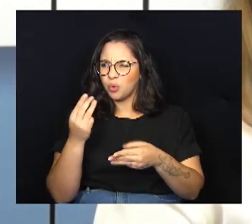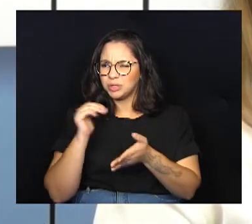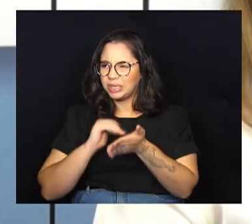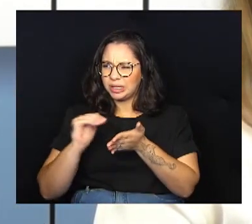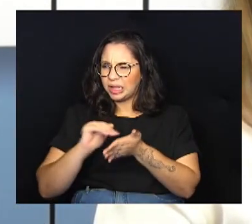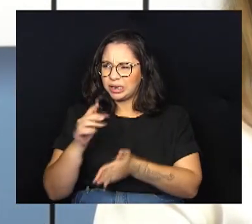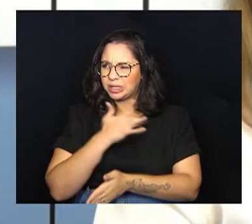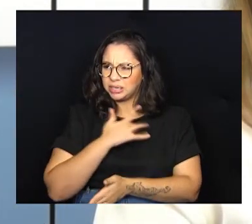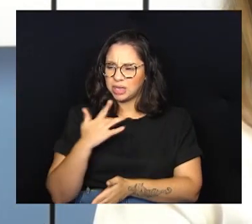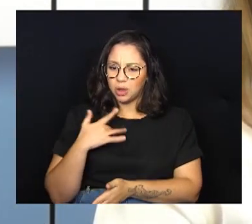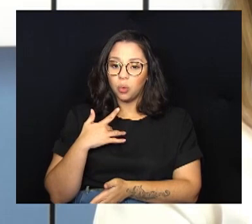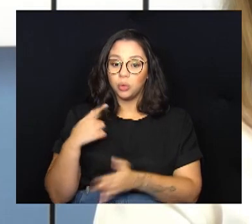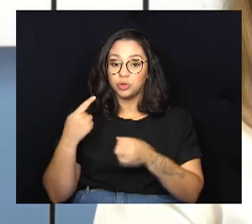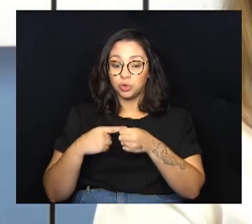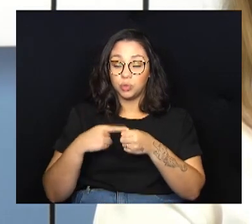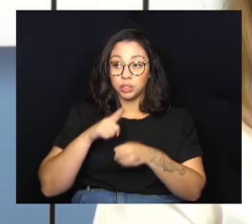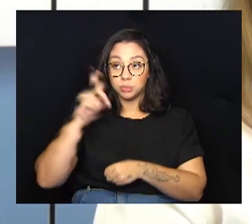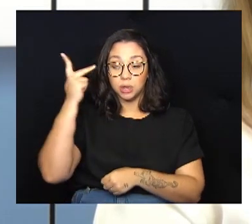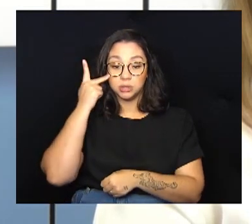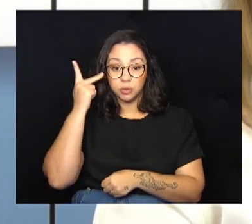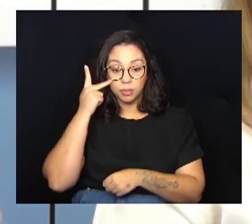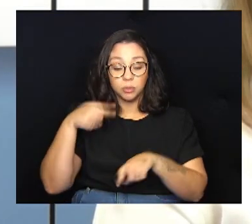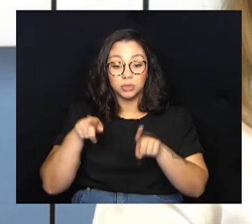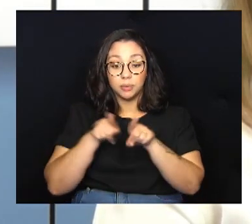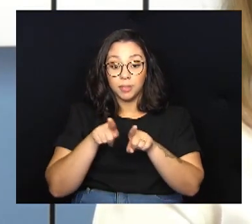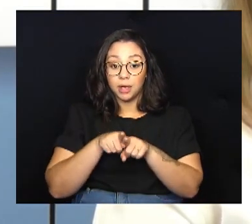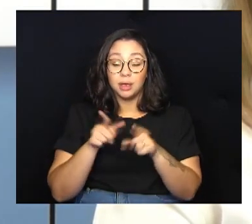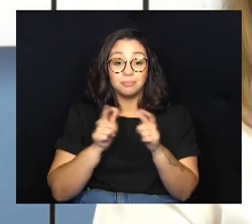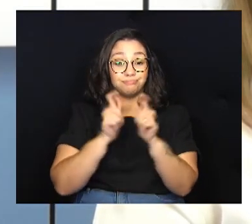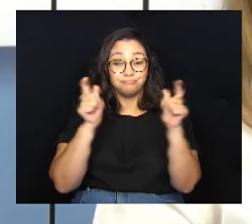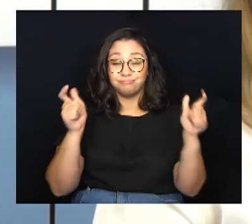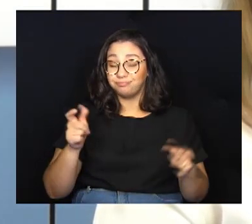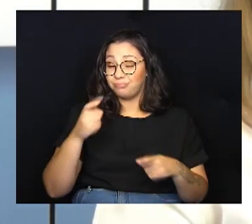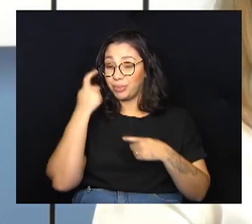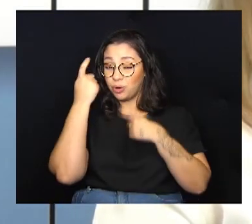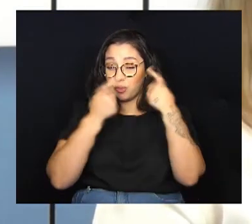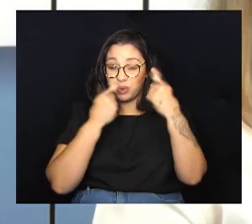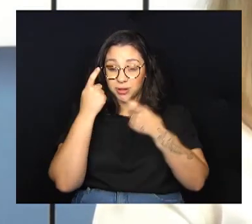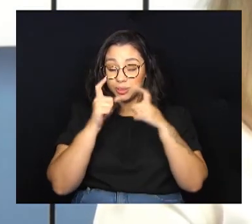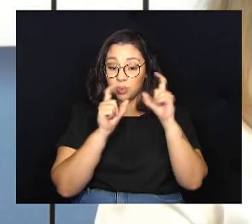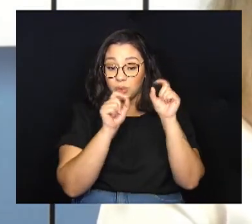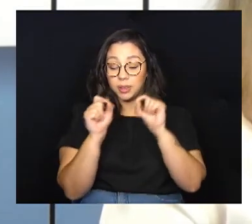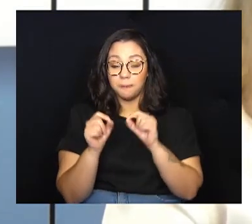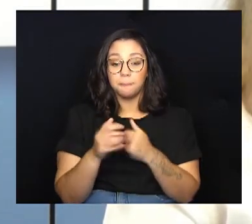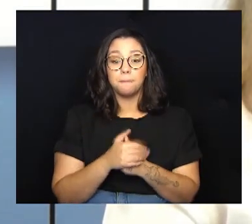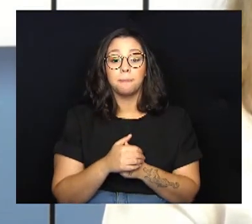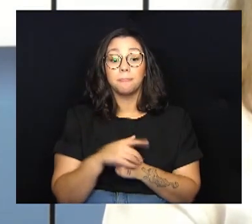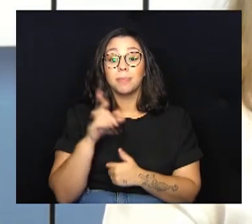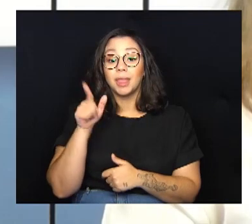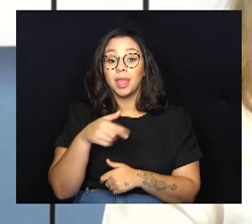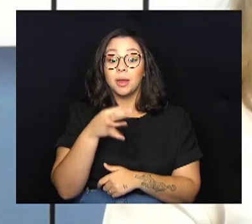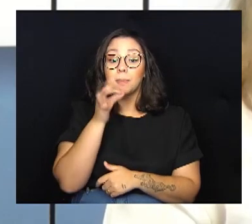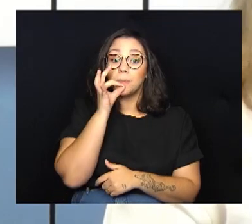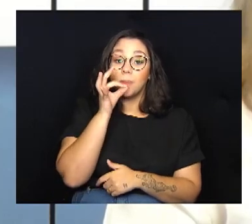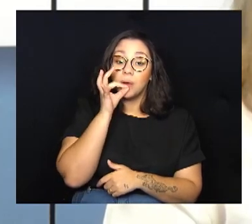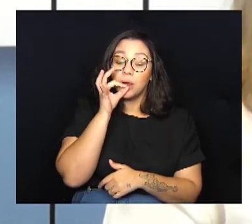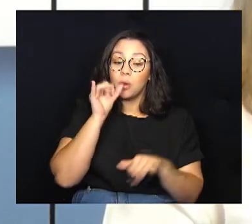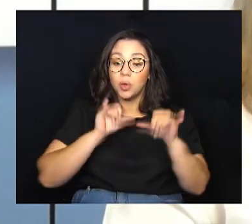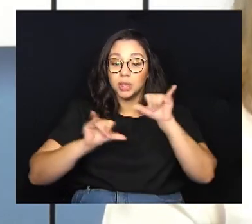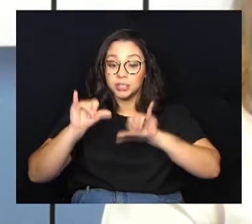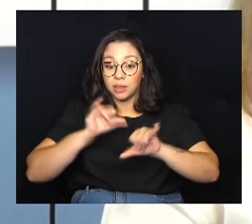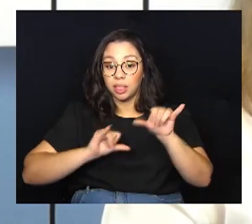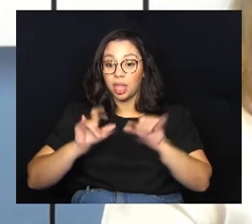difícil, né? Primeiro que droga, carro e celular, toda semana tem um modelo novo, né? E a questão das drogas